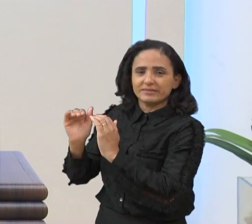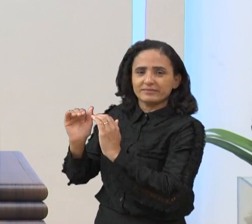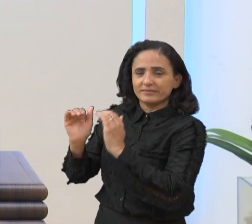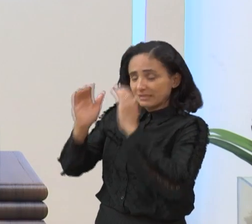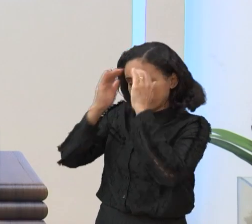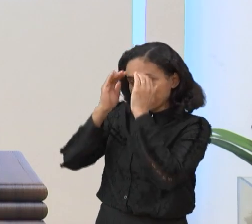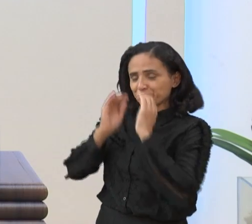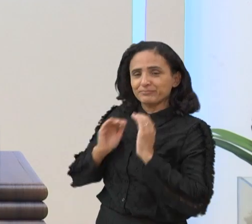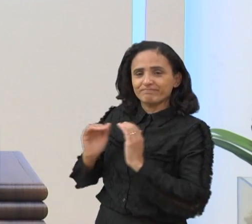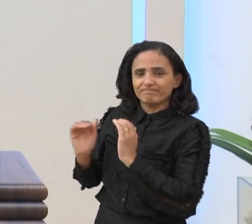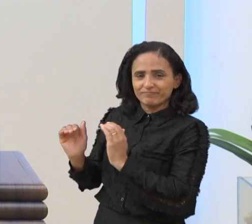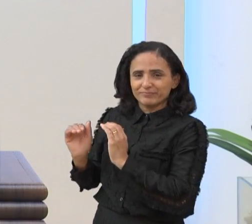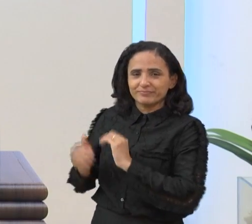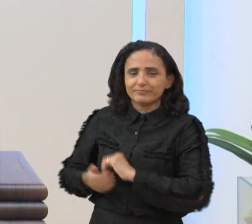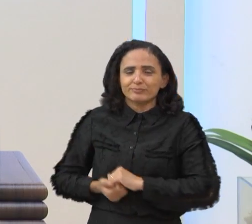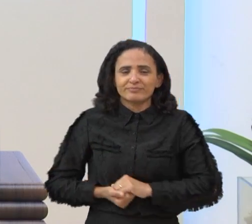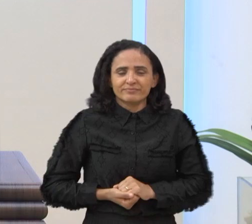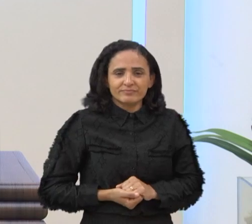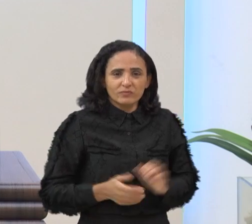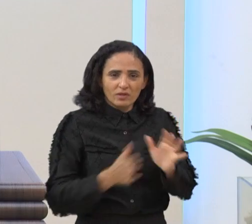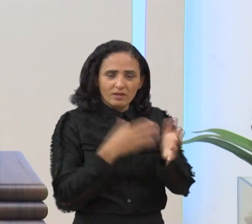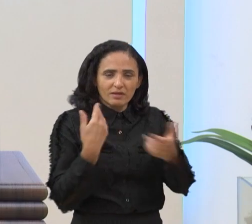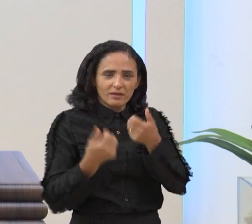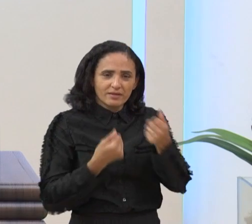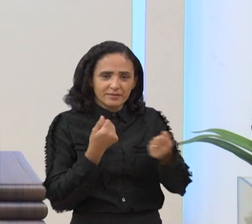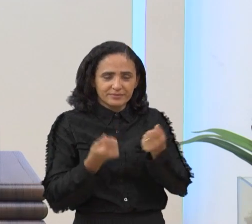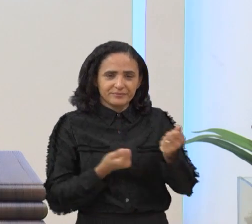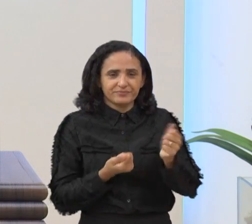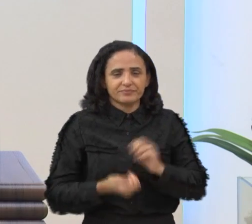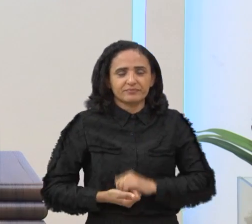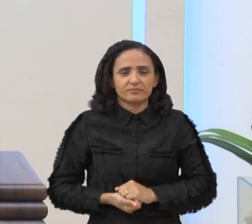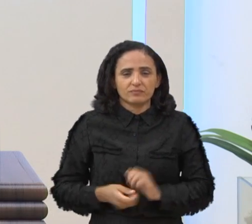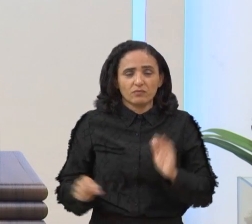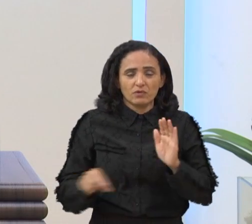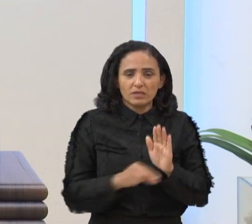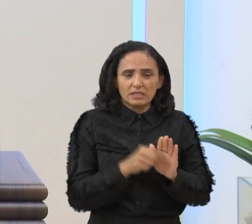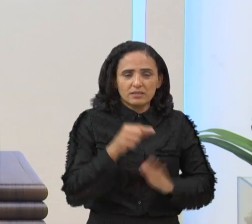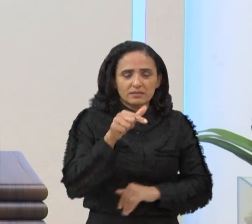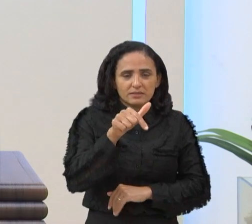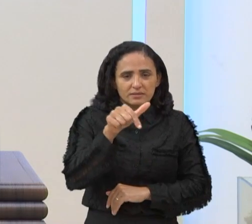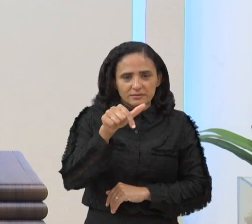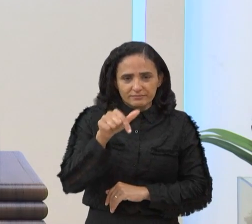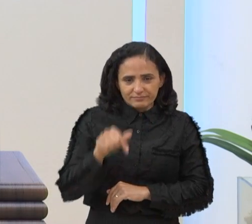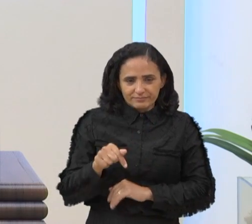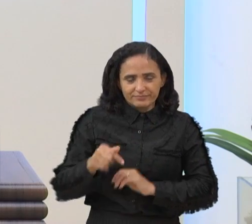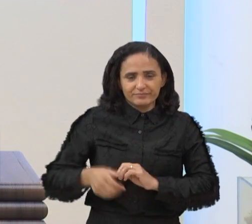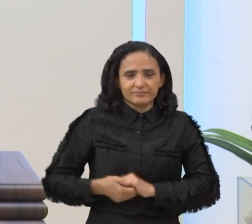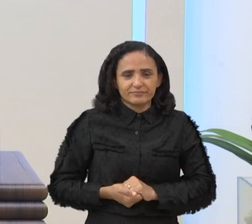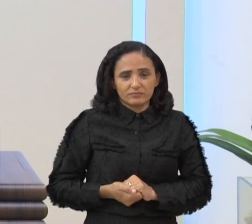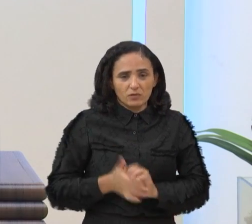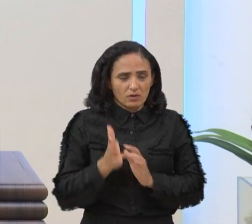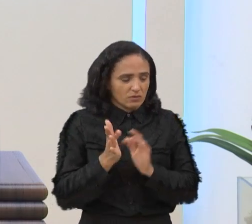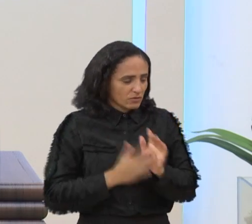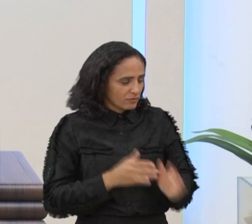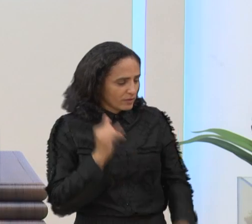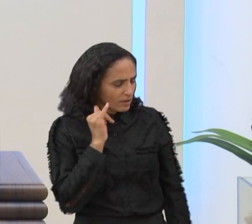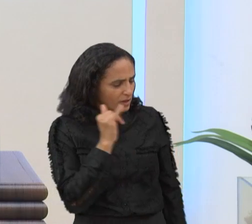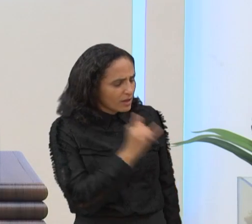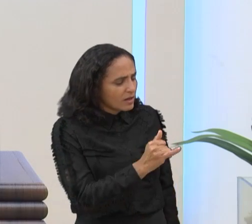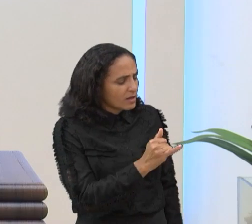a Bíblia diz. Aleluia! Versículo de número 7 diz, e disse-lhe,